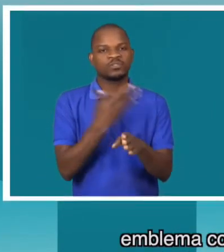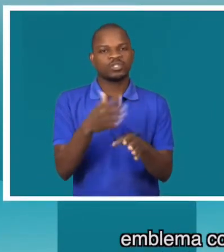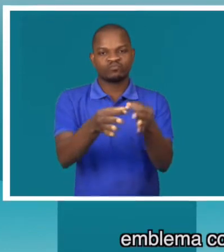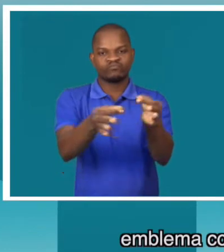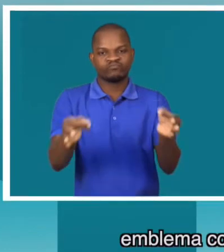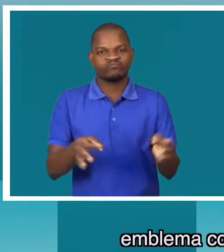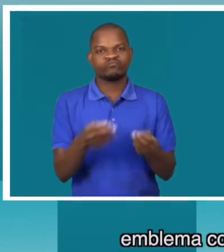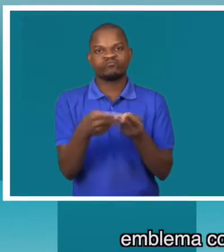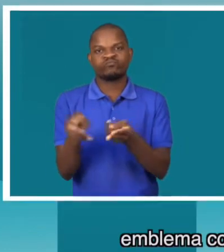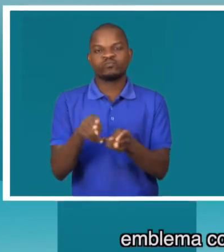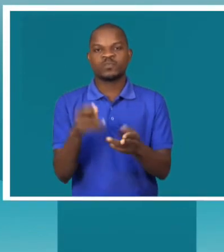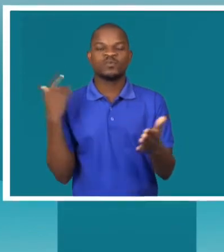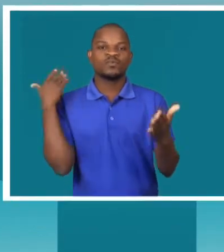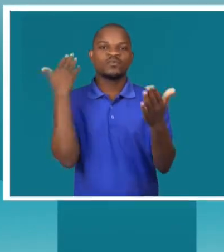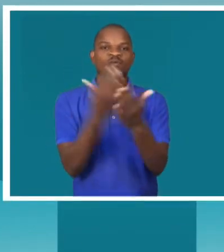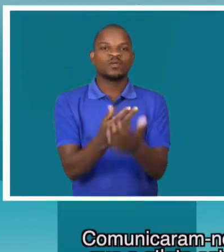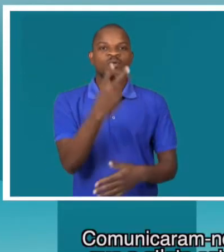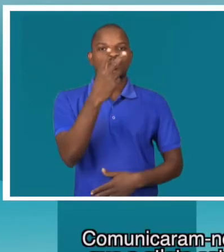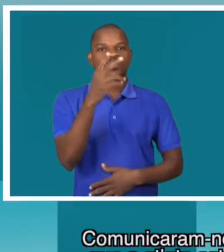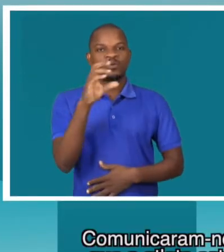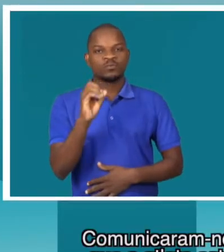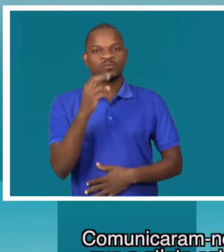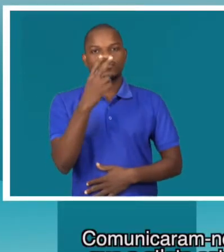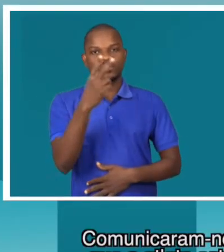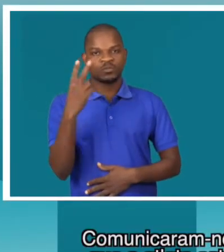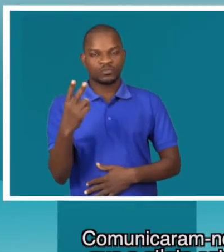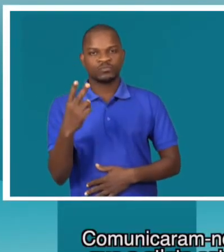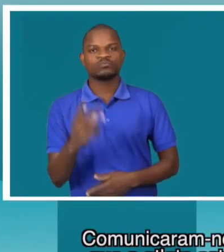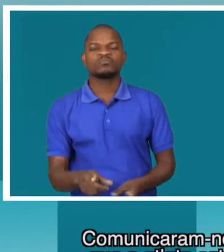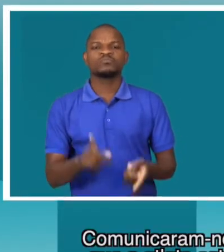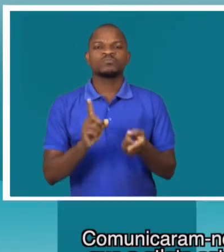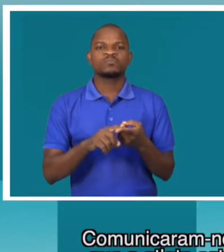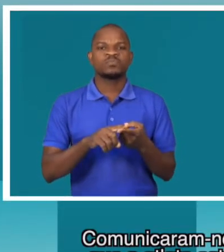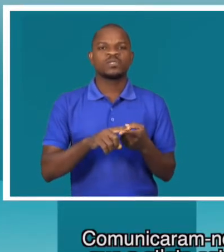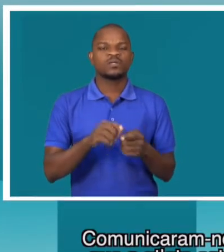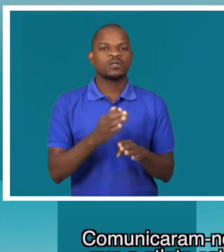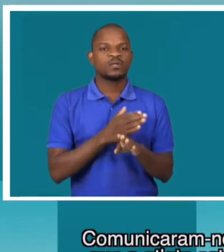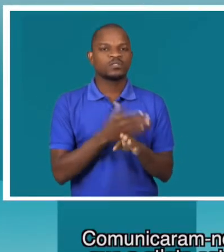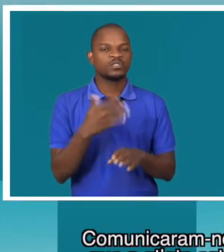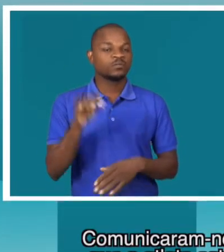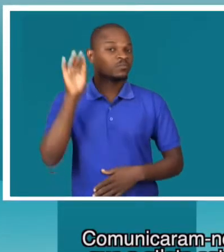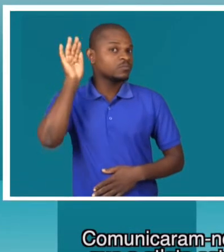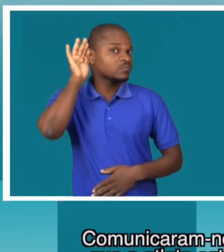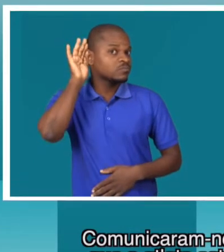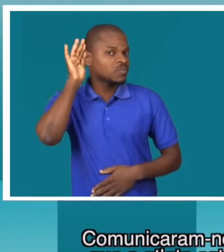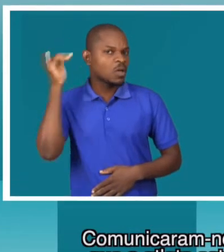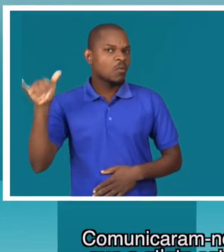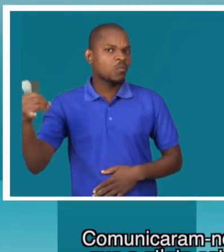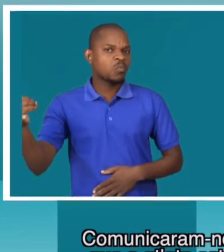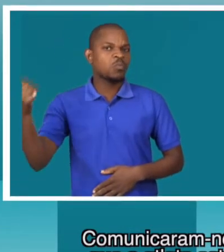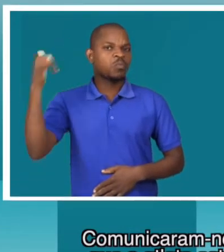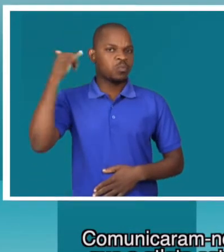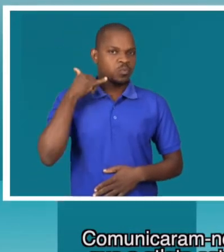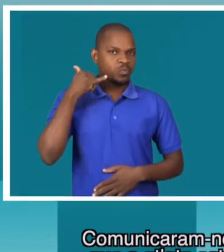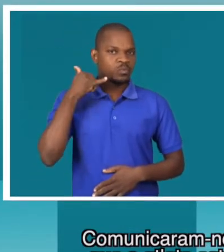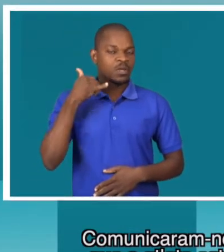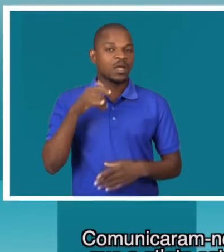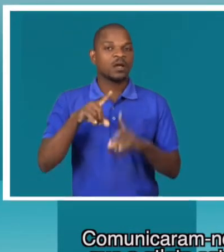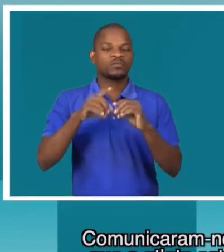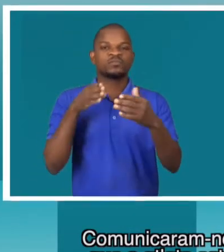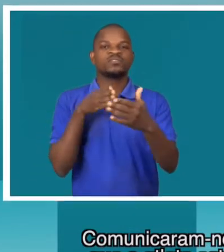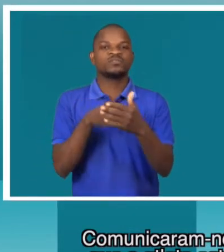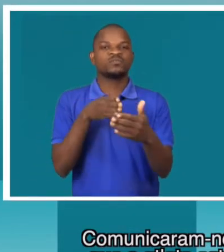até 2022. Fomos comunicados também via telefônica da dificuldade que